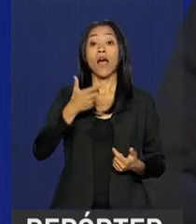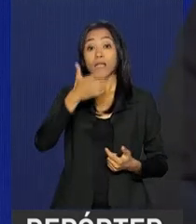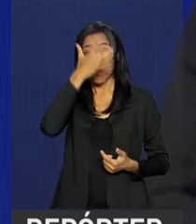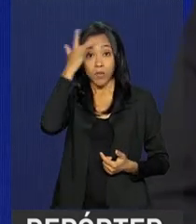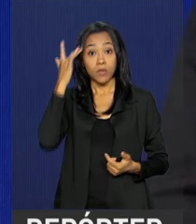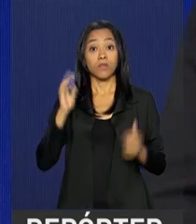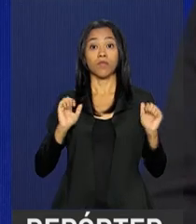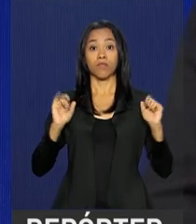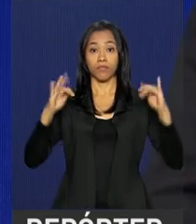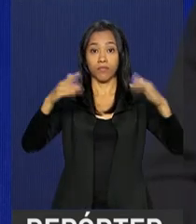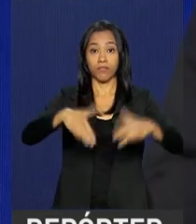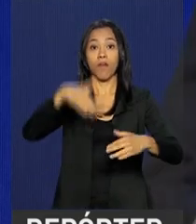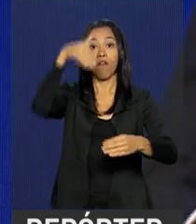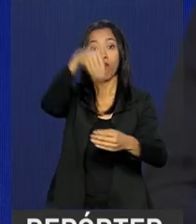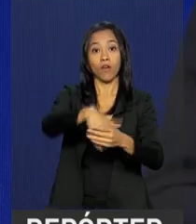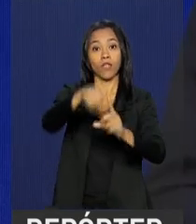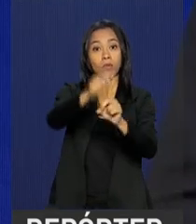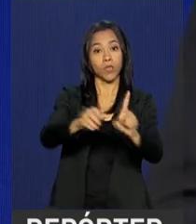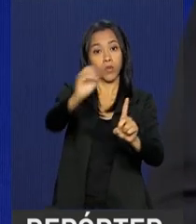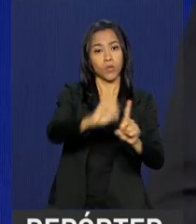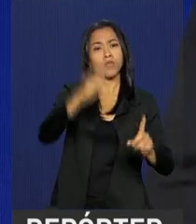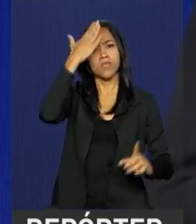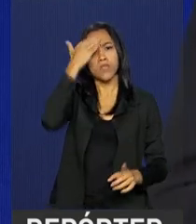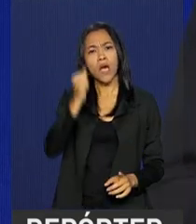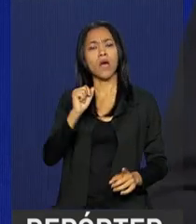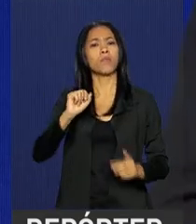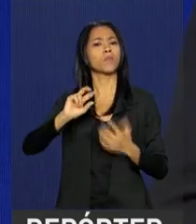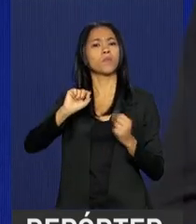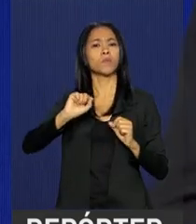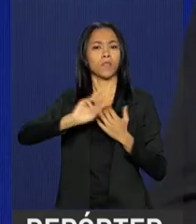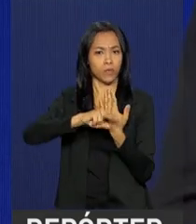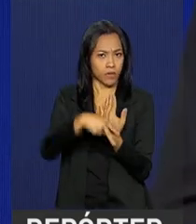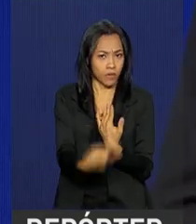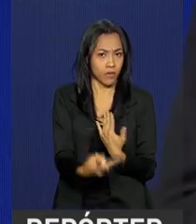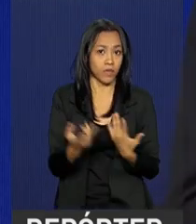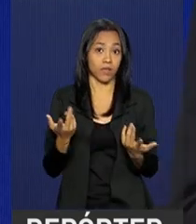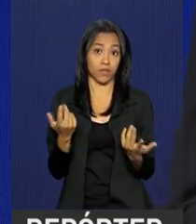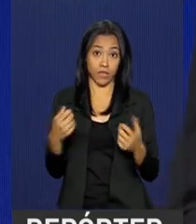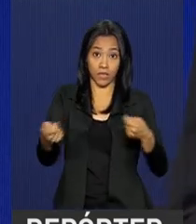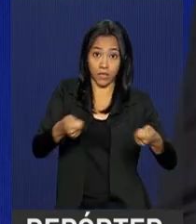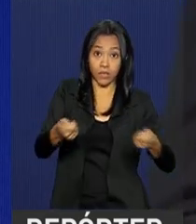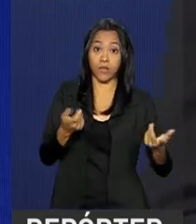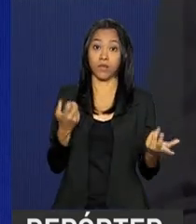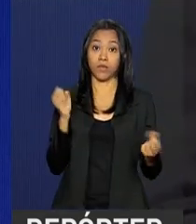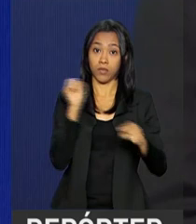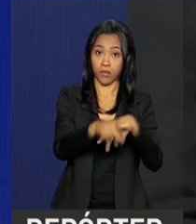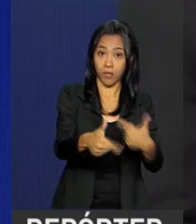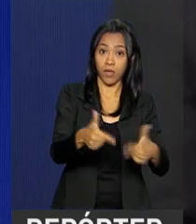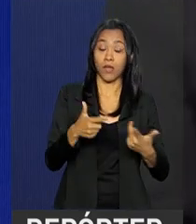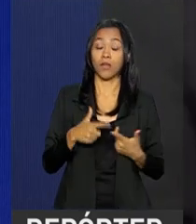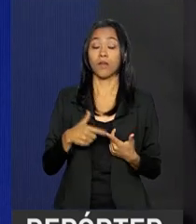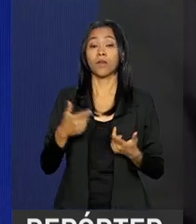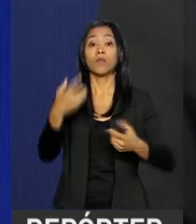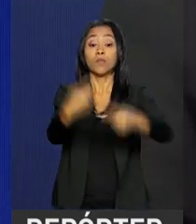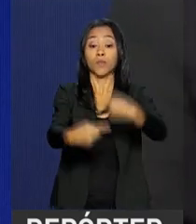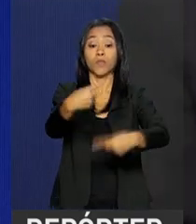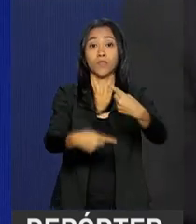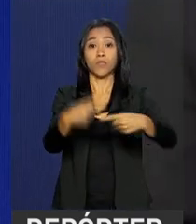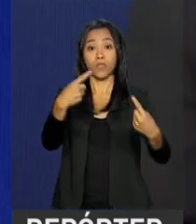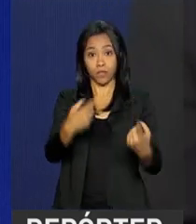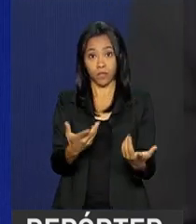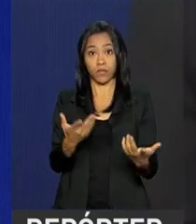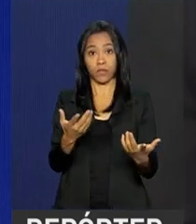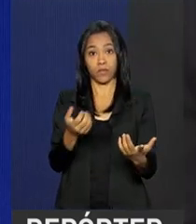responsabilidade dá resultados. Traz equilíbrio de contas, crescimento e empregos. Viabiliza políticas